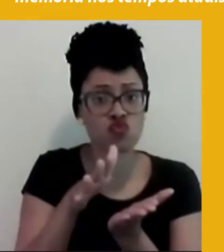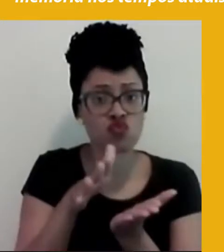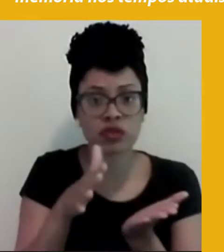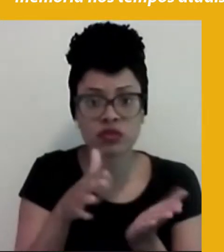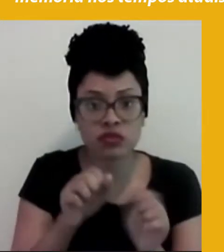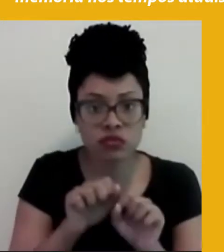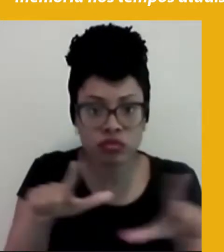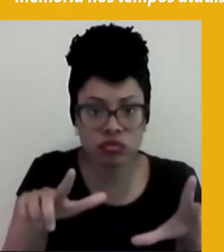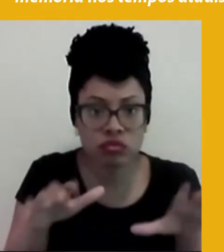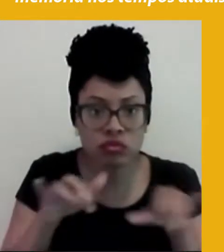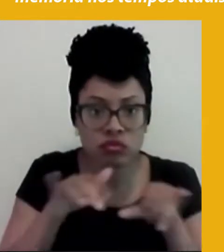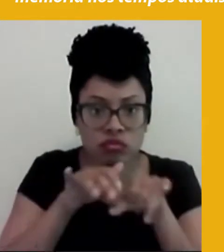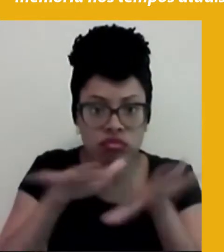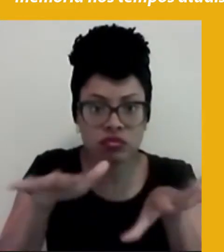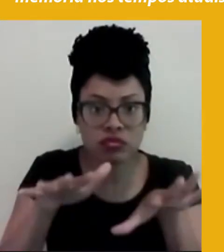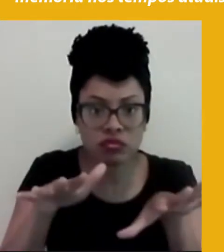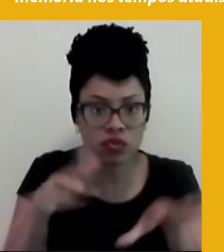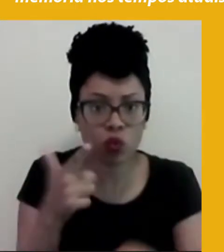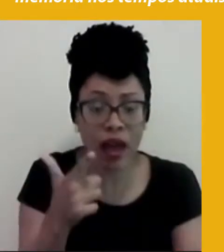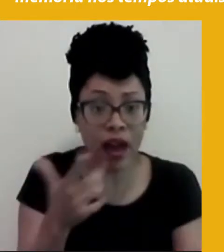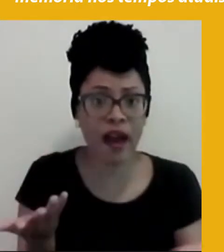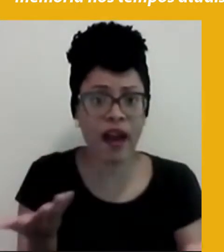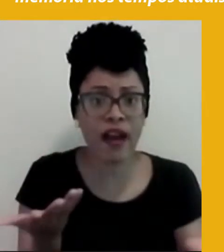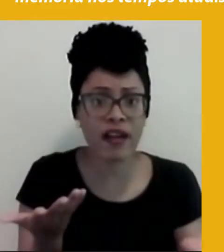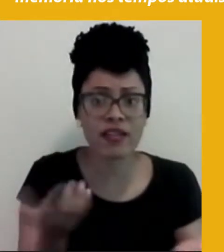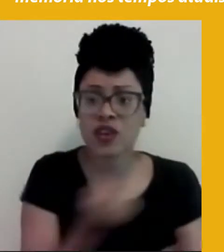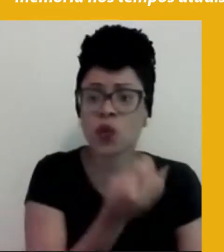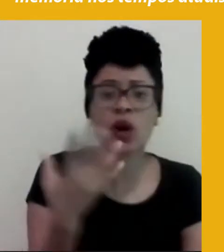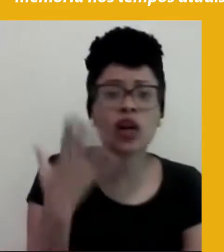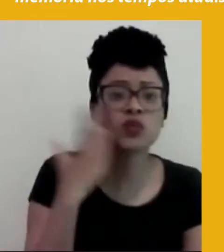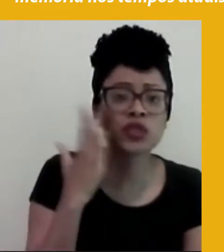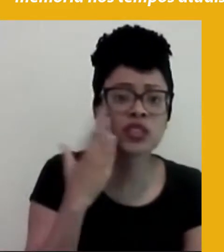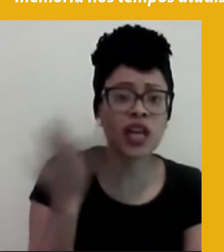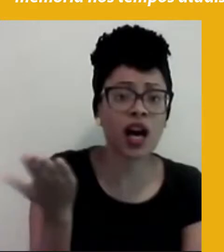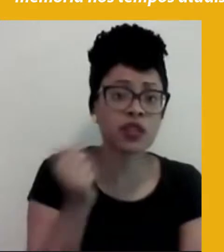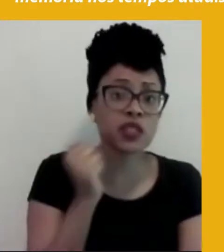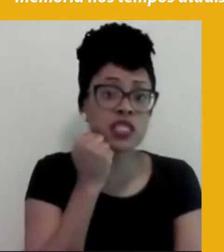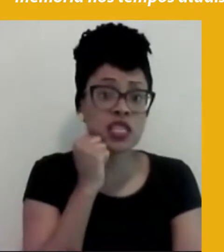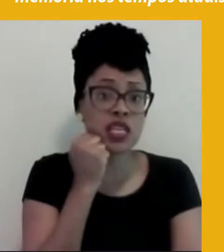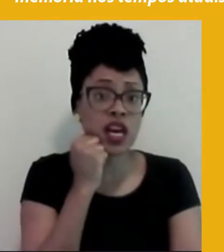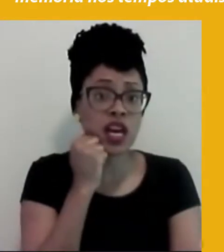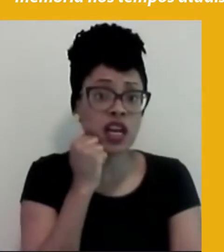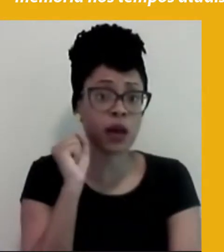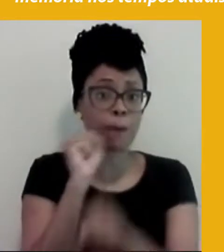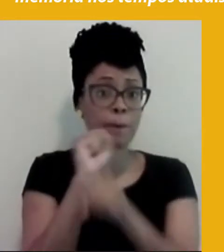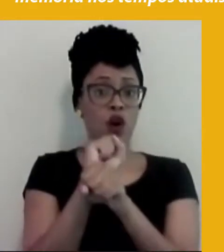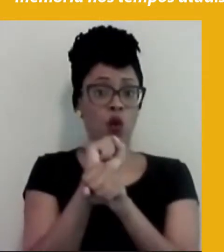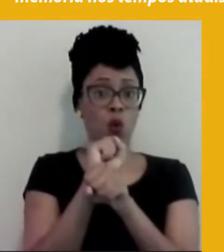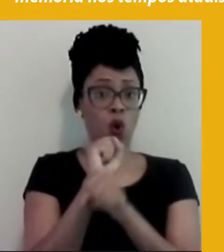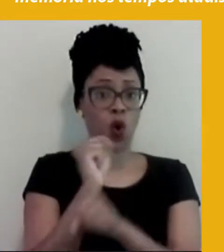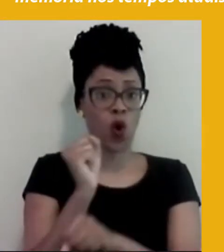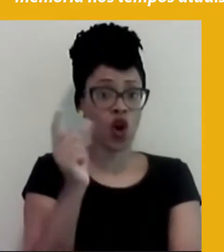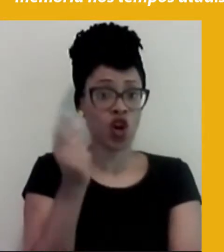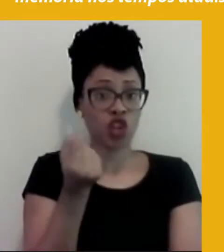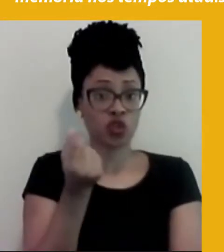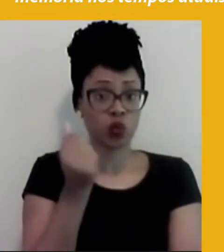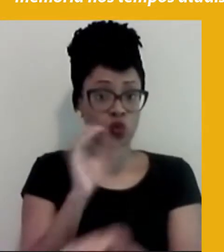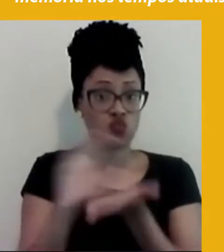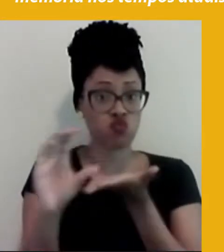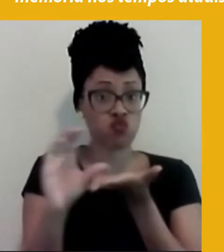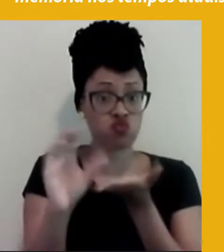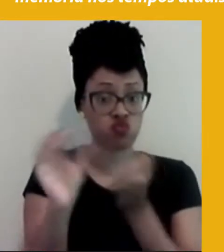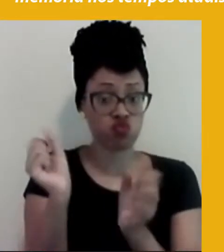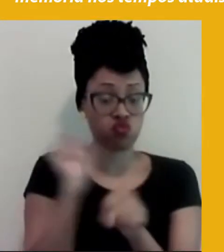sabem que o dinheiro da ciência está contingenciado há 6 anos? Que o Fundo Nacional de Desenvolvimento Científico e